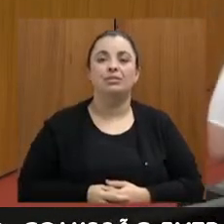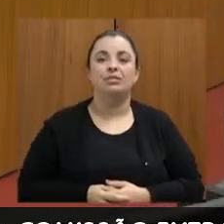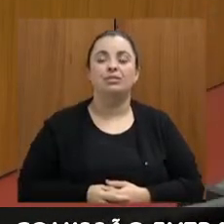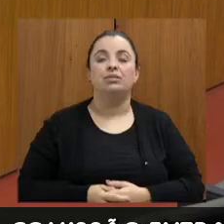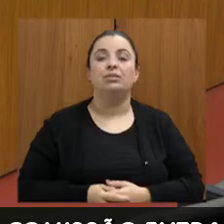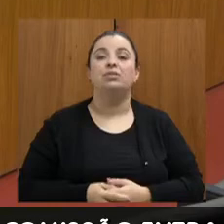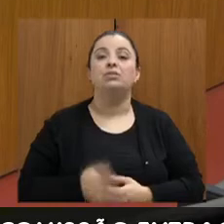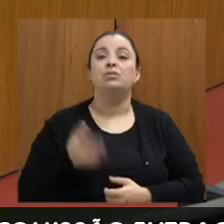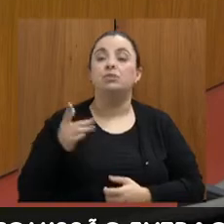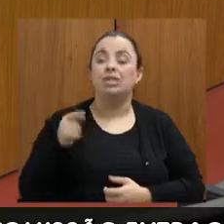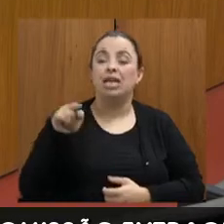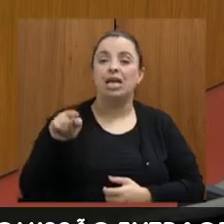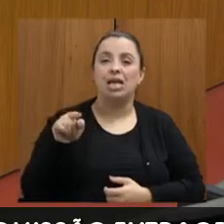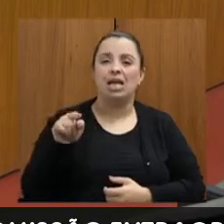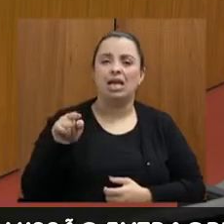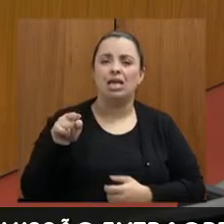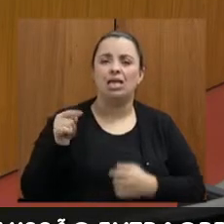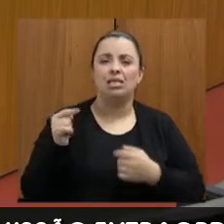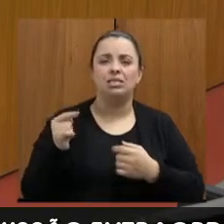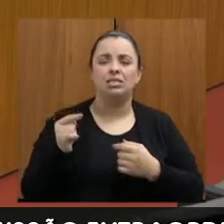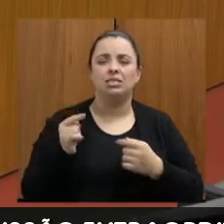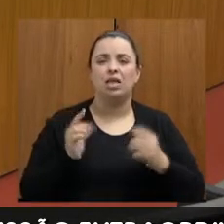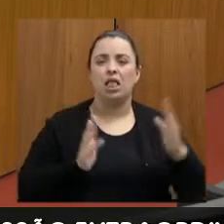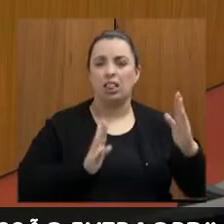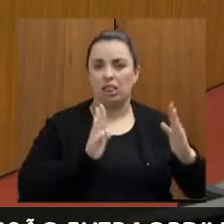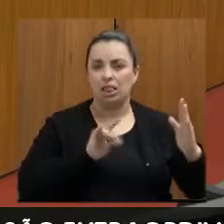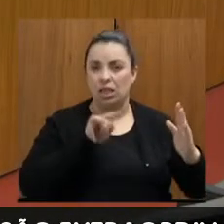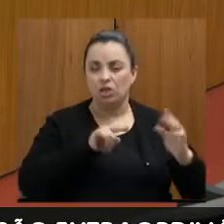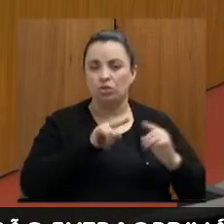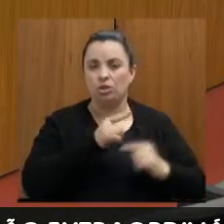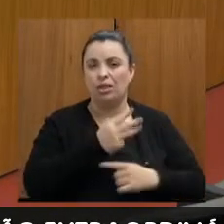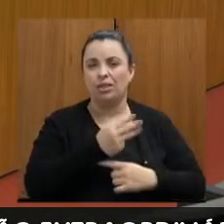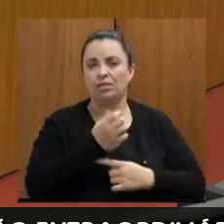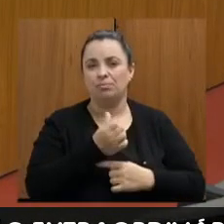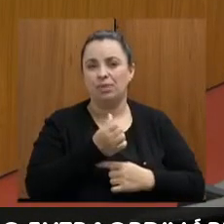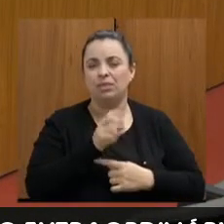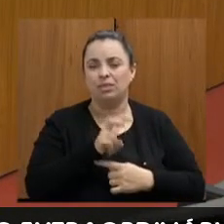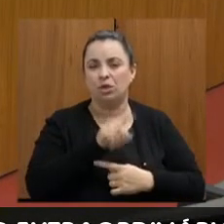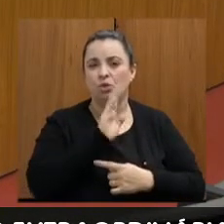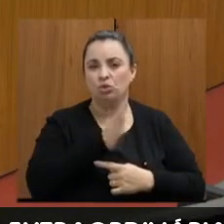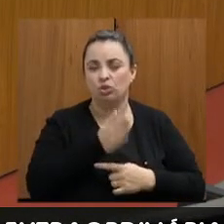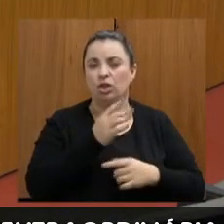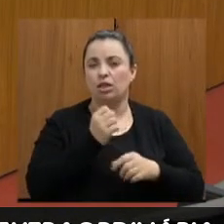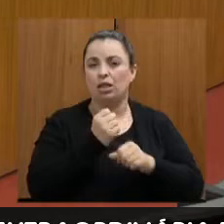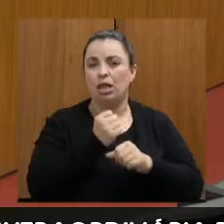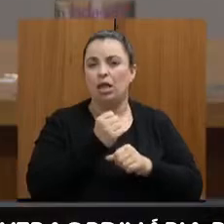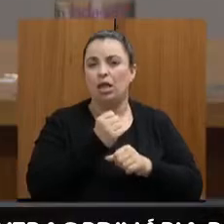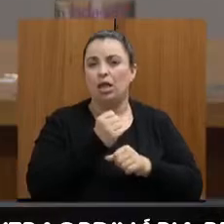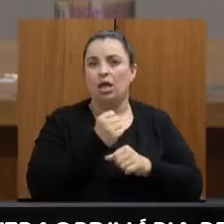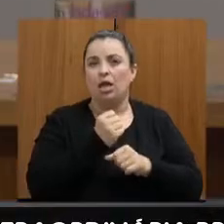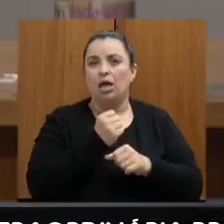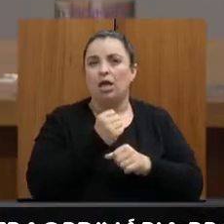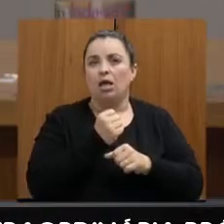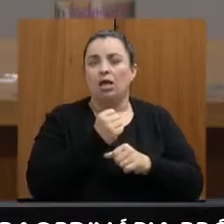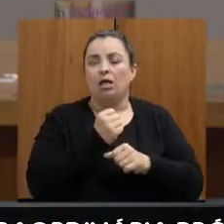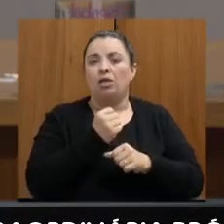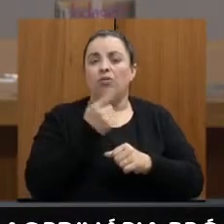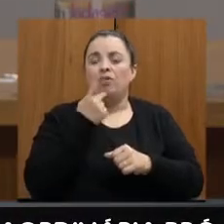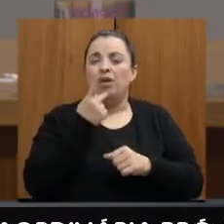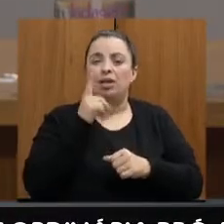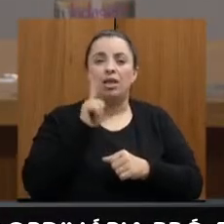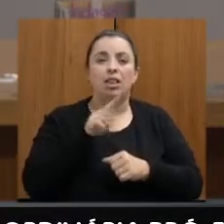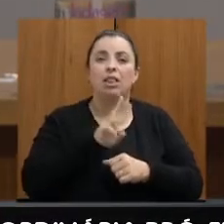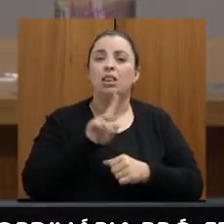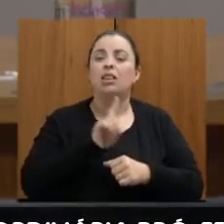trecho da 365 até Abadia dos Dourados a gente já tá tacando que as três não vai entrar na concessão ou